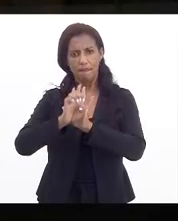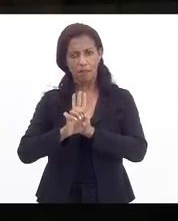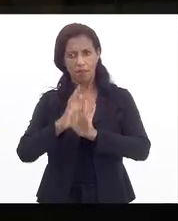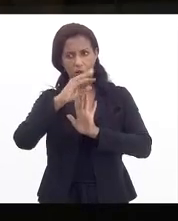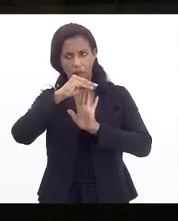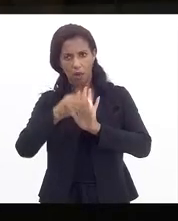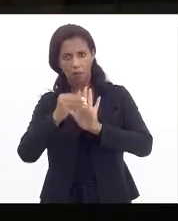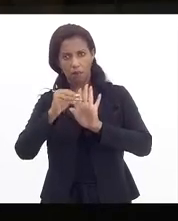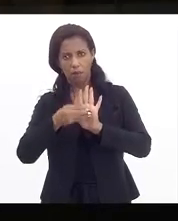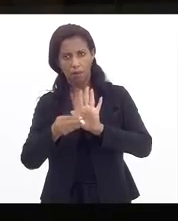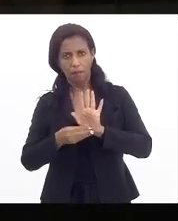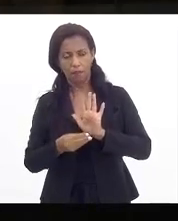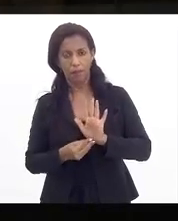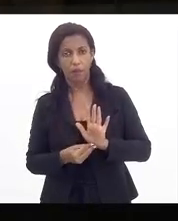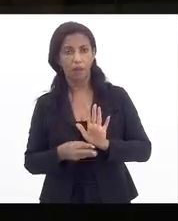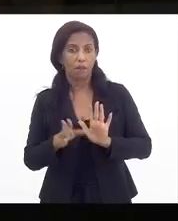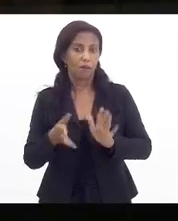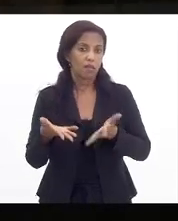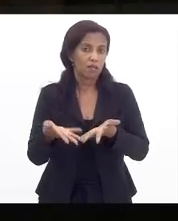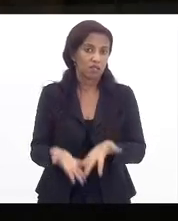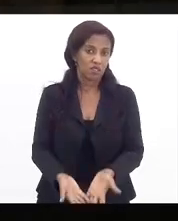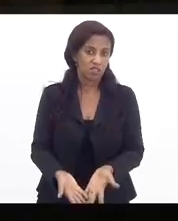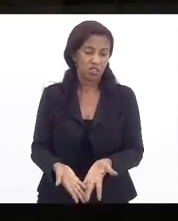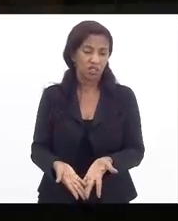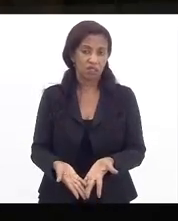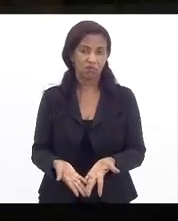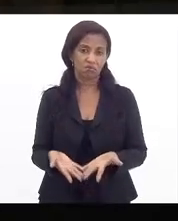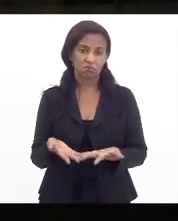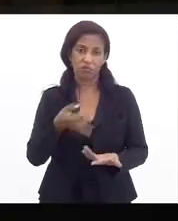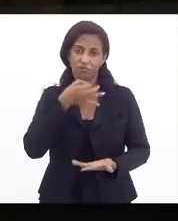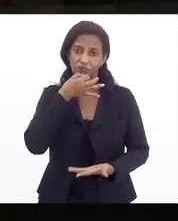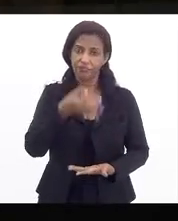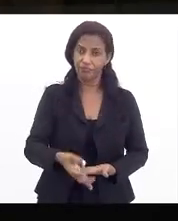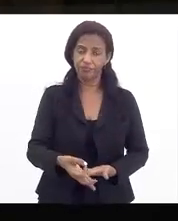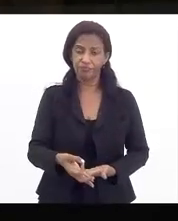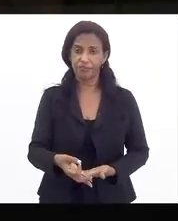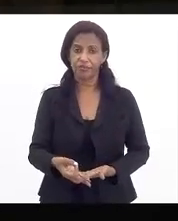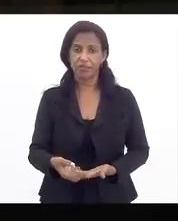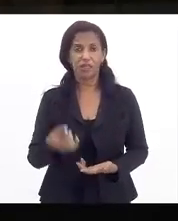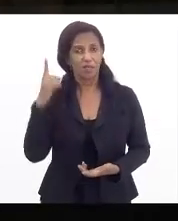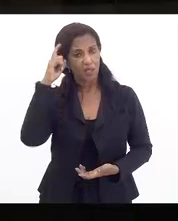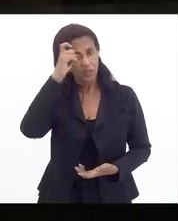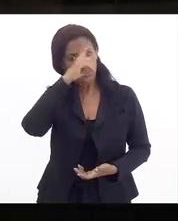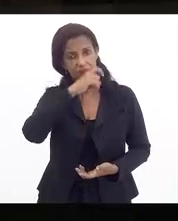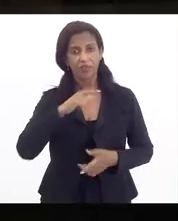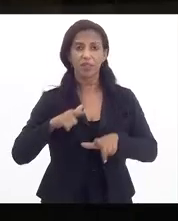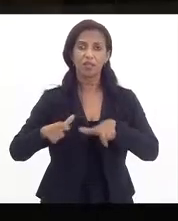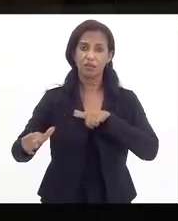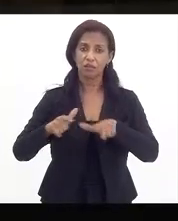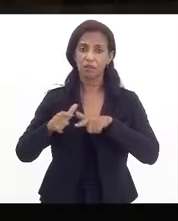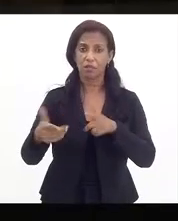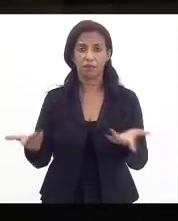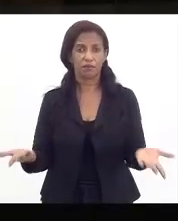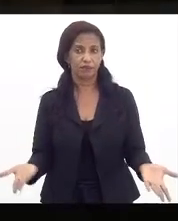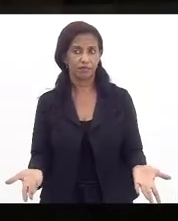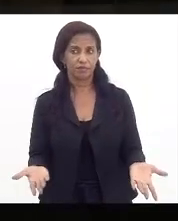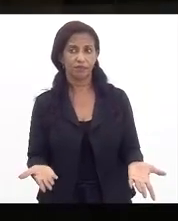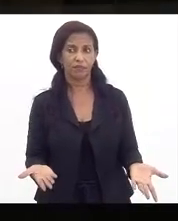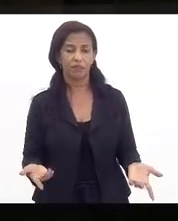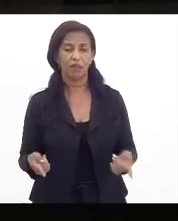colocadas mas deixa aqui nosso registro que realmente é muito difícil trabalhar desse jeito